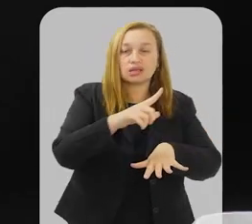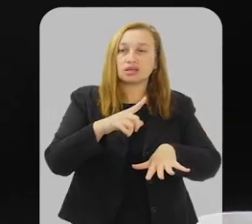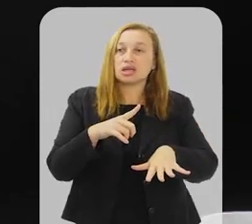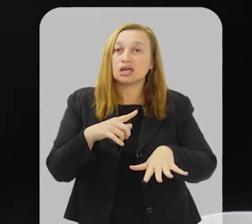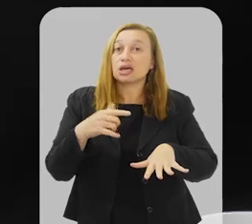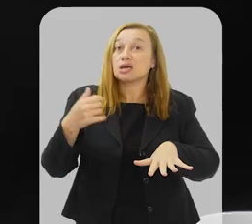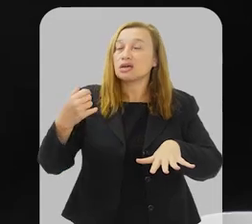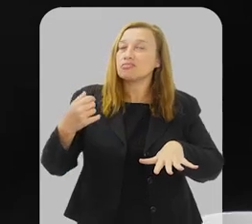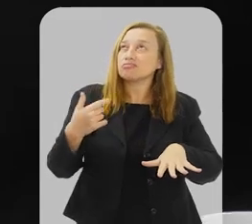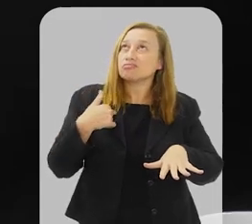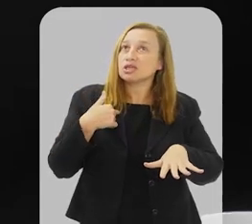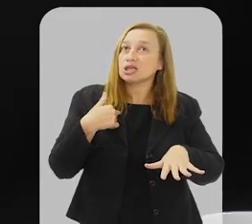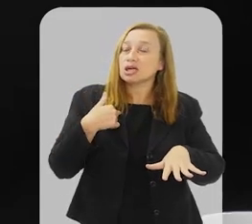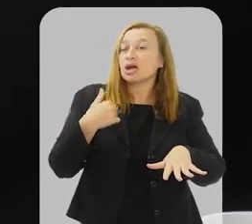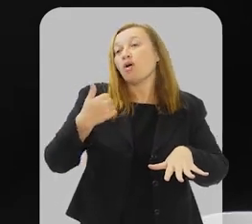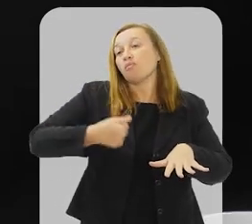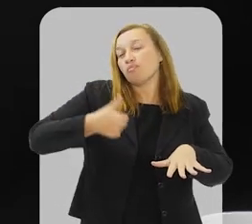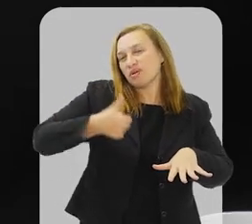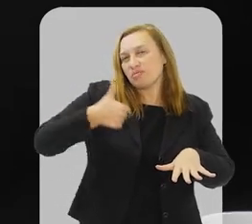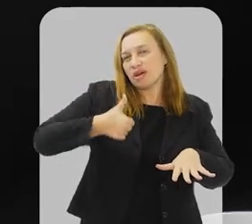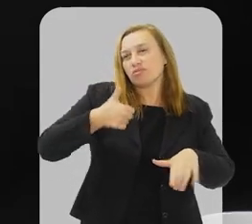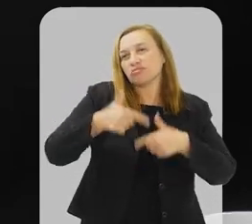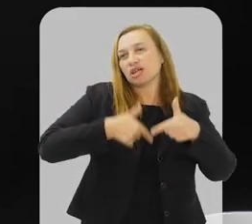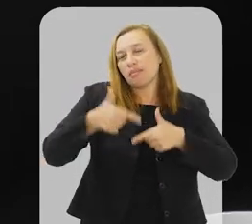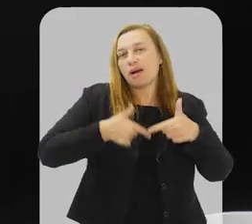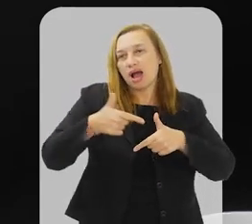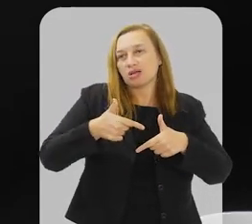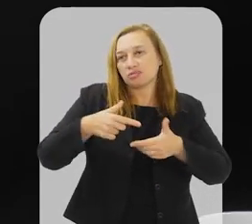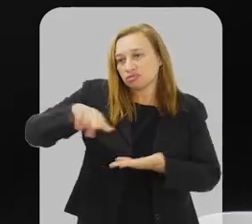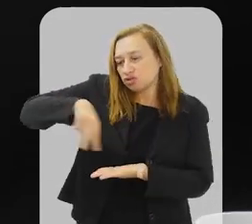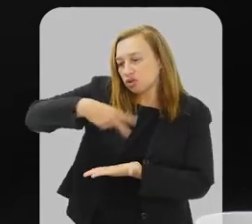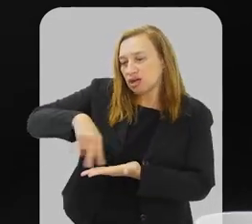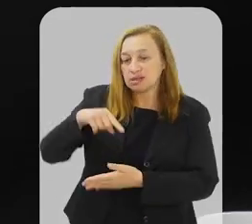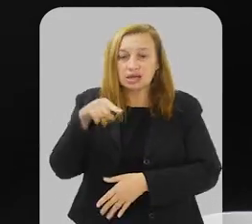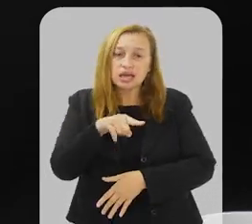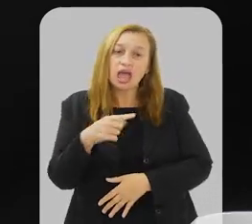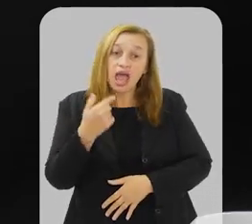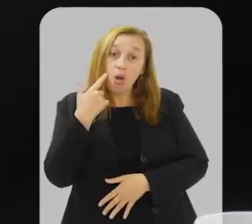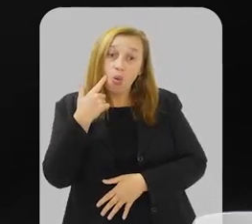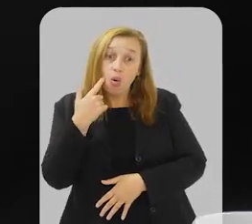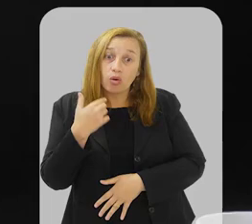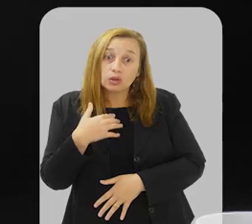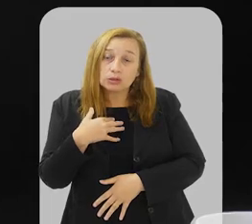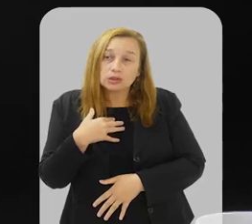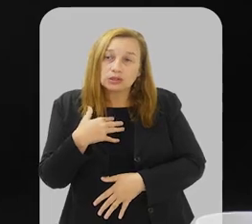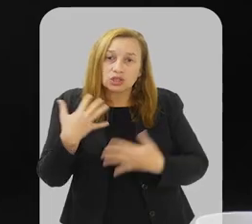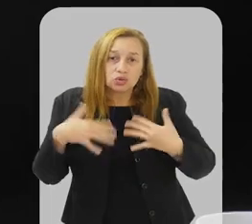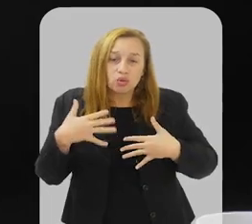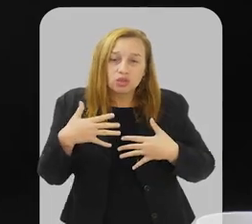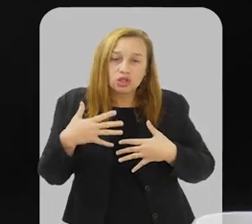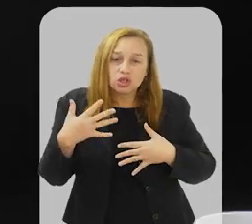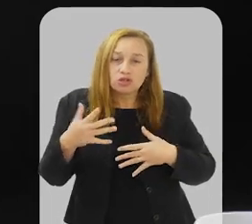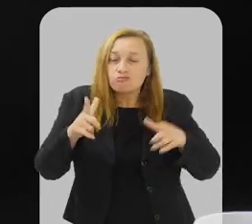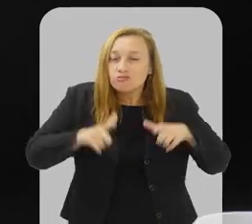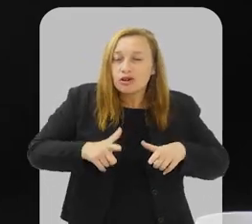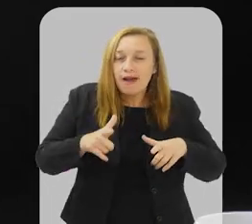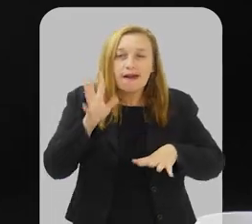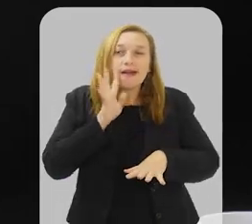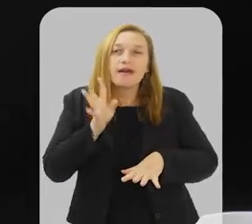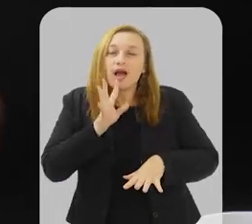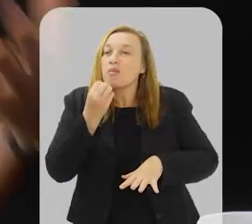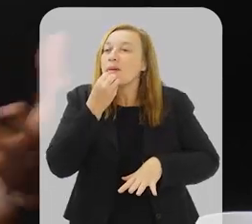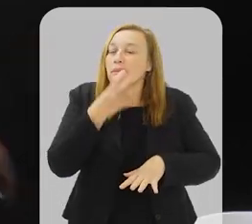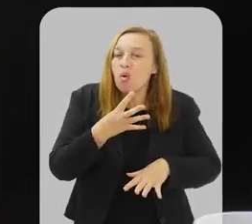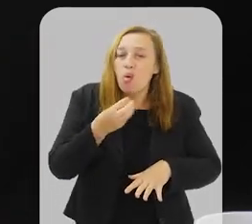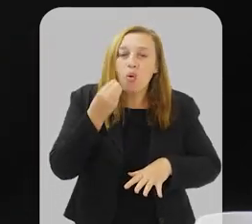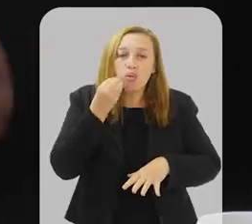não vou fazer ter que fazer meu nome nessa história e foi o primeiro trabalho que eu fiz de coreografia e naquele lugar eu falei nossa que lugar legal